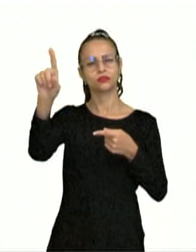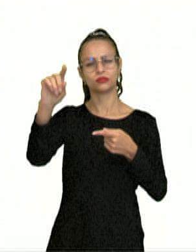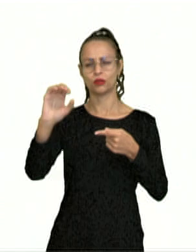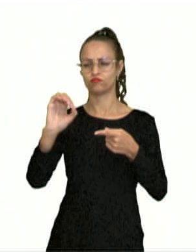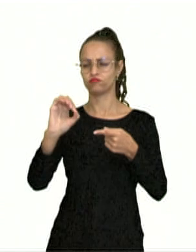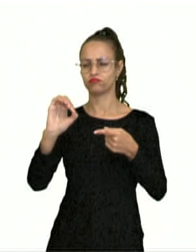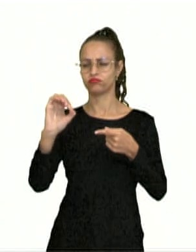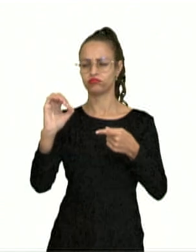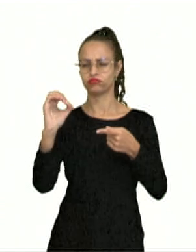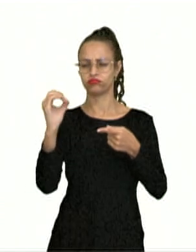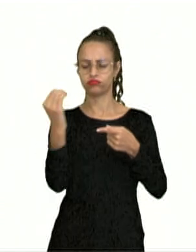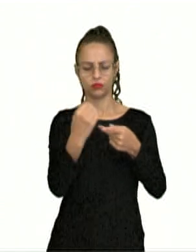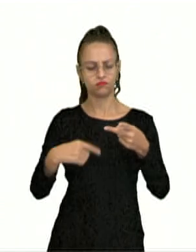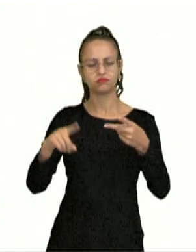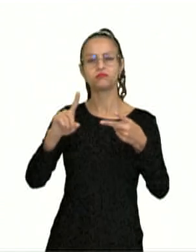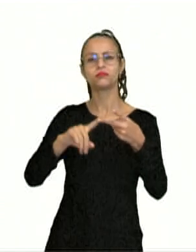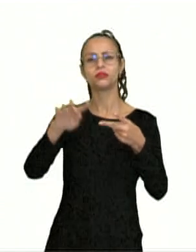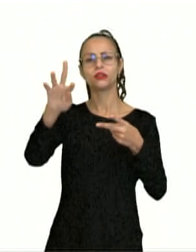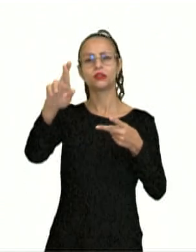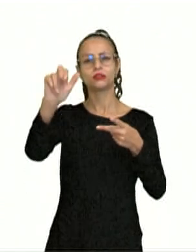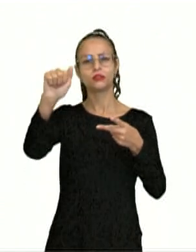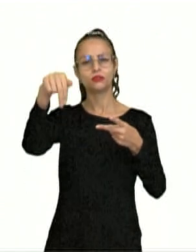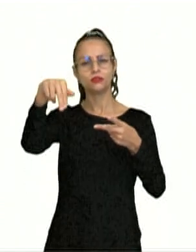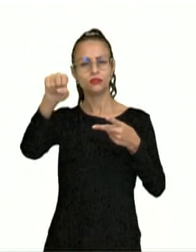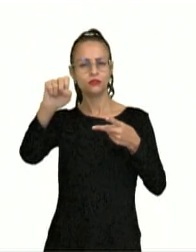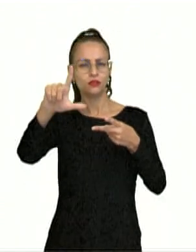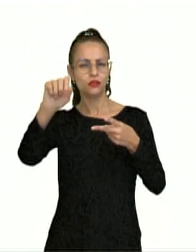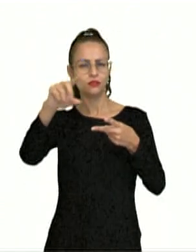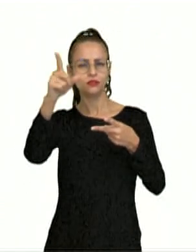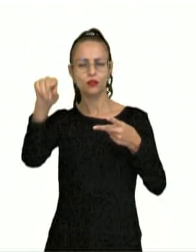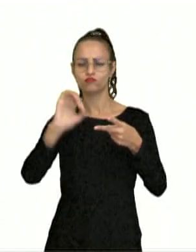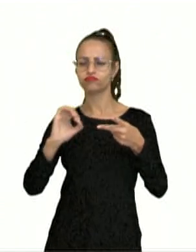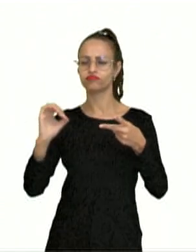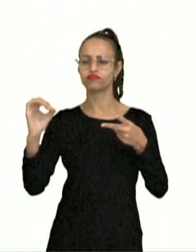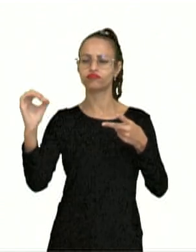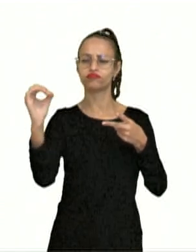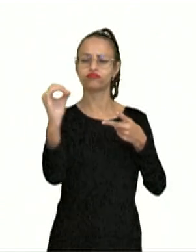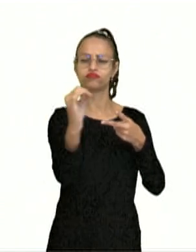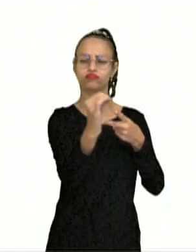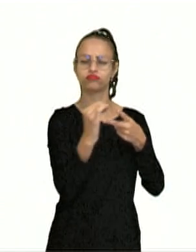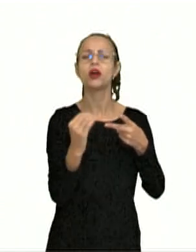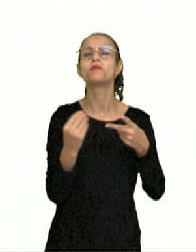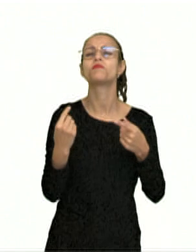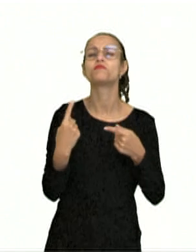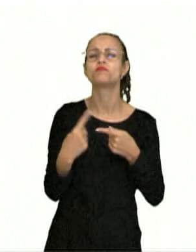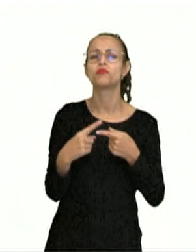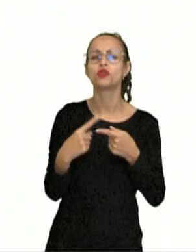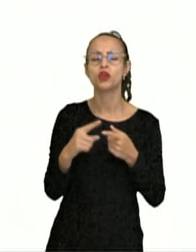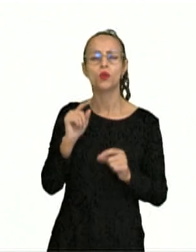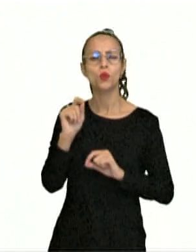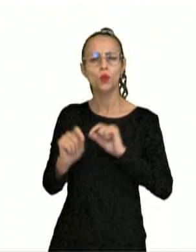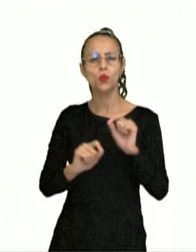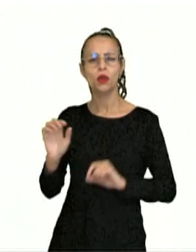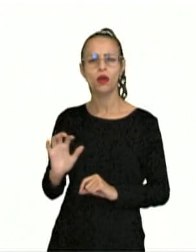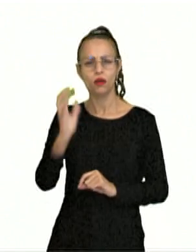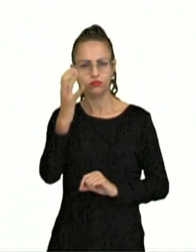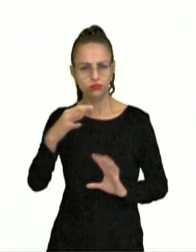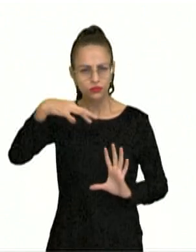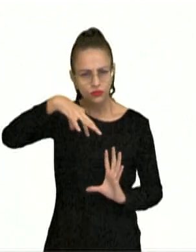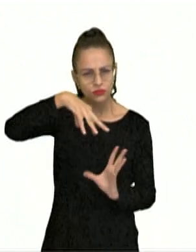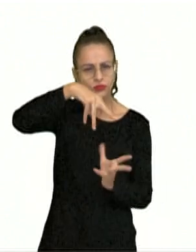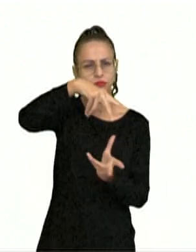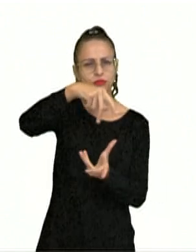si também? E quais são as consequências desses movimentos? O que acontece na Terra que